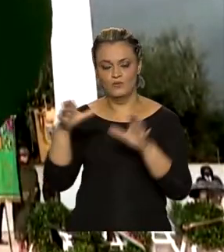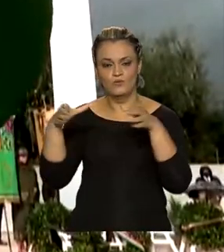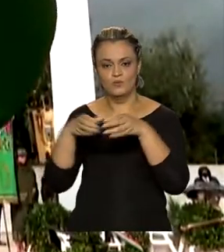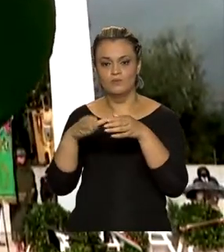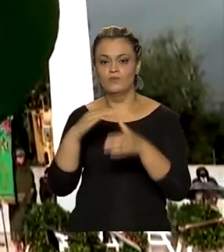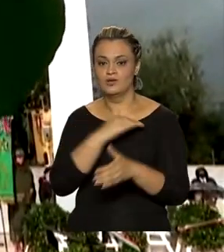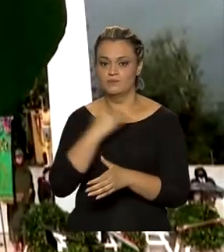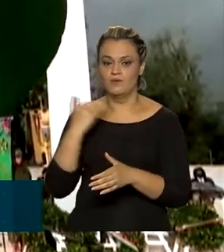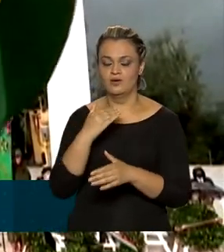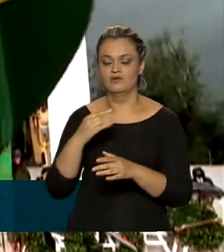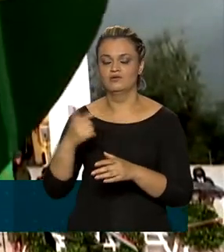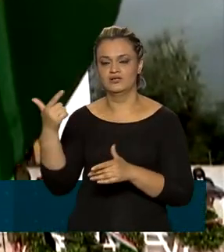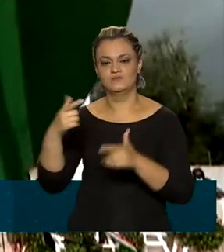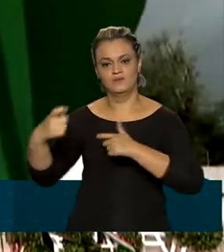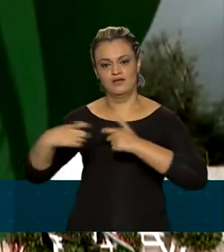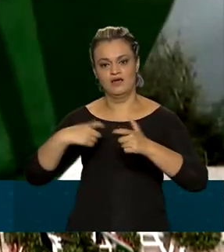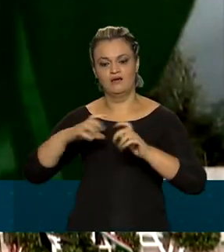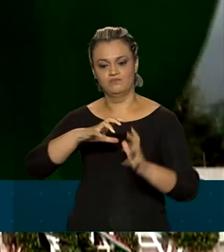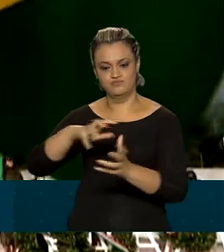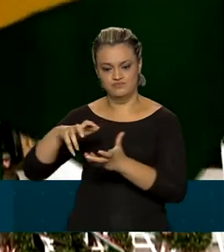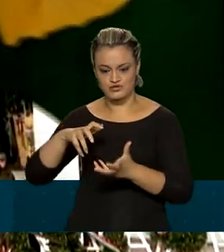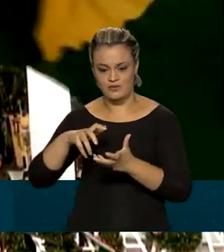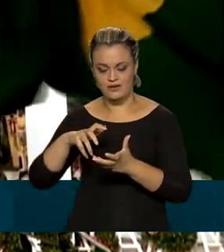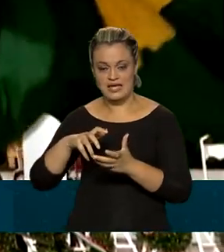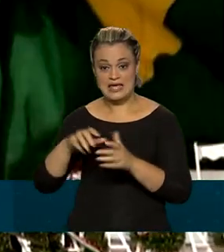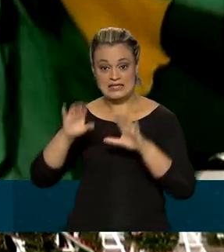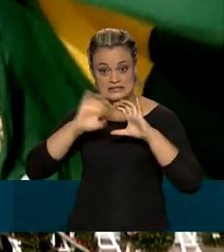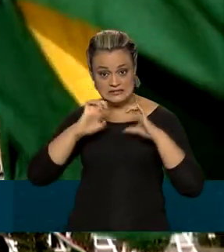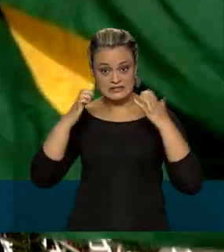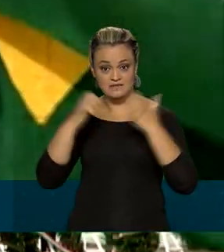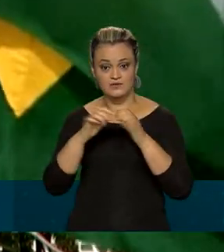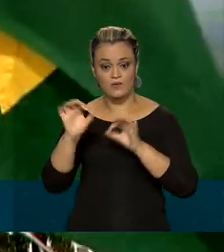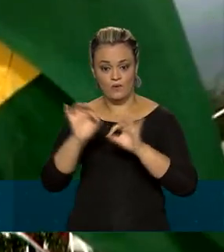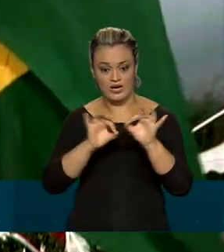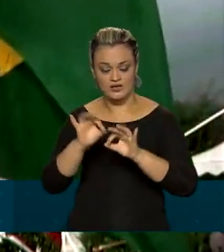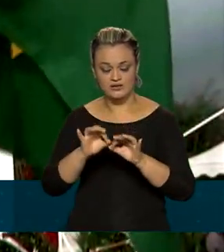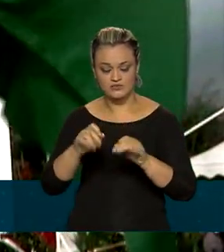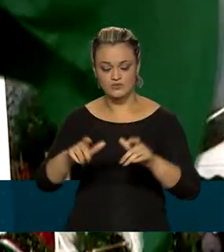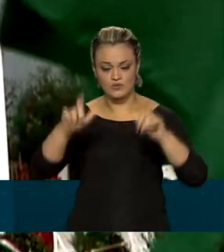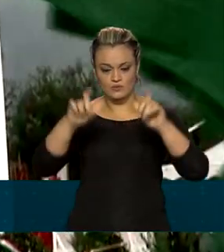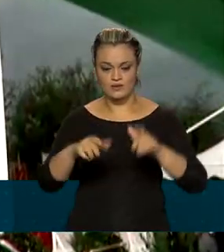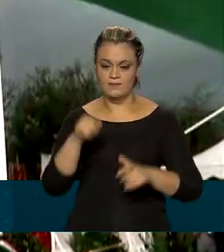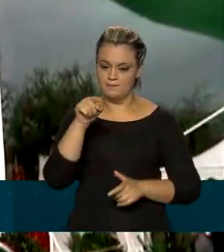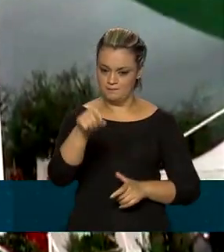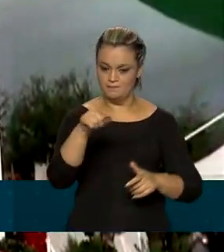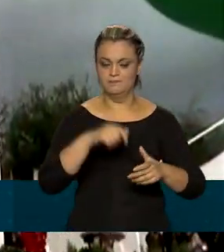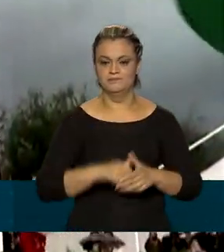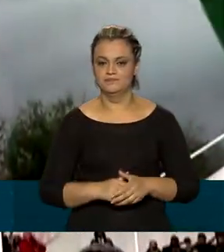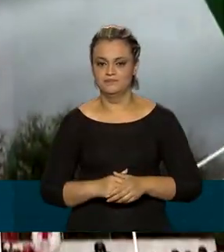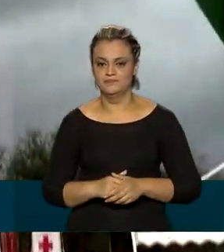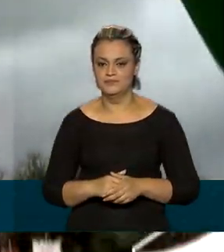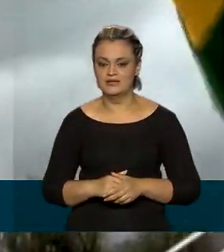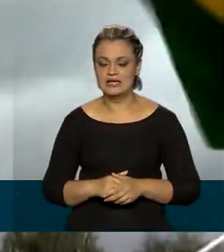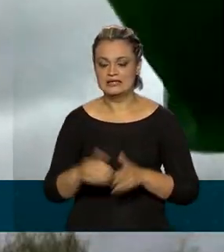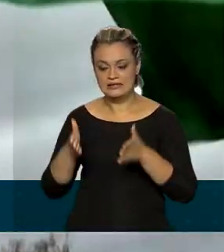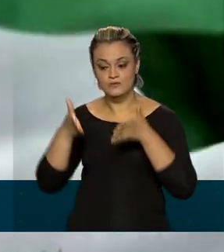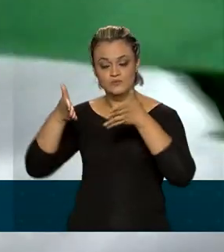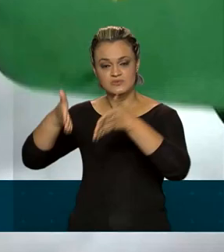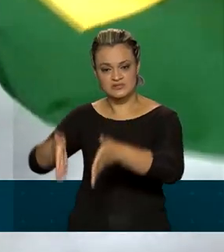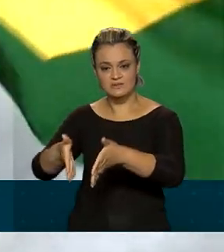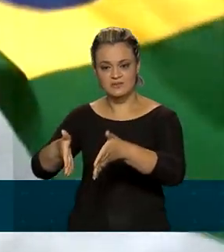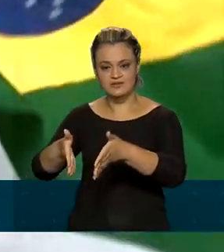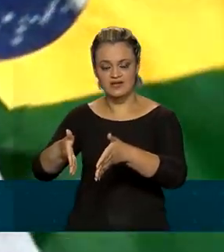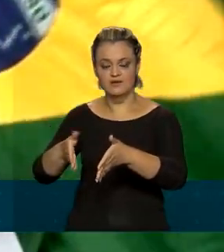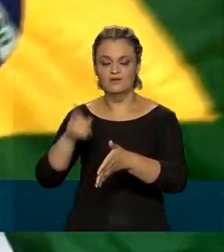brasileiros falecidos na segunda guerra mundial o evento foi realizado no monumento votivo militar o cemitério